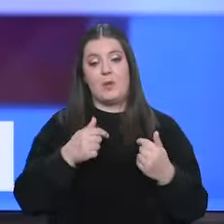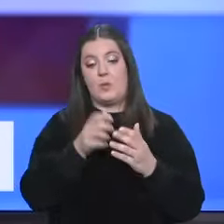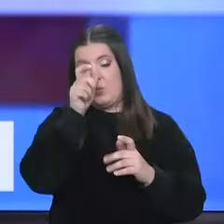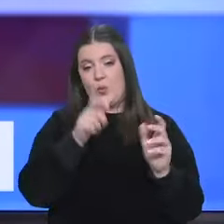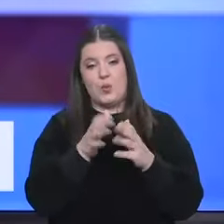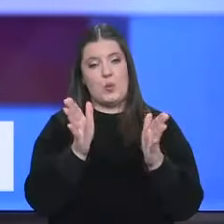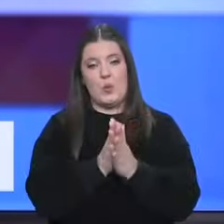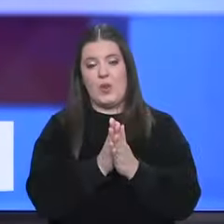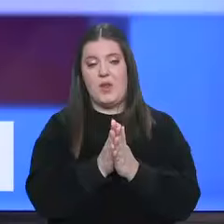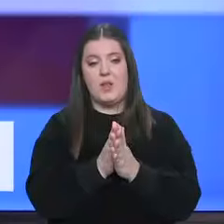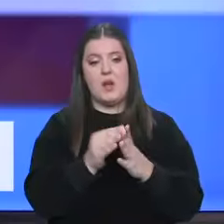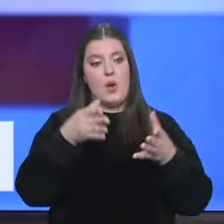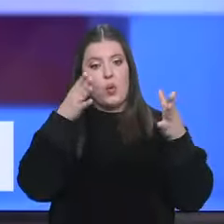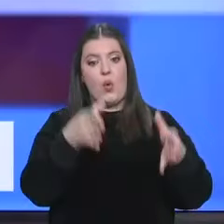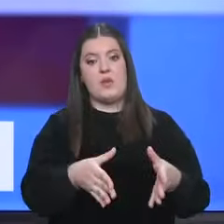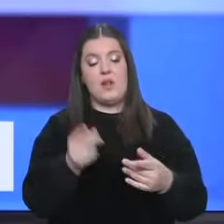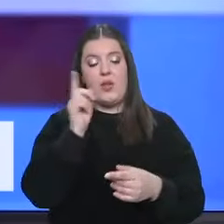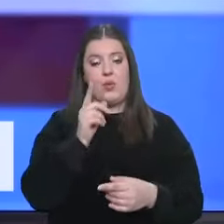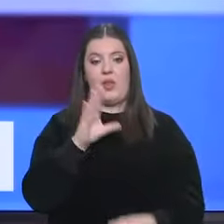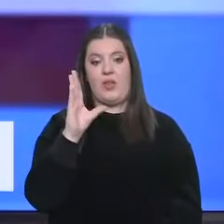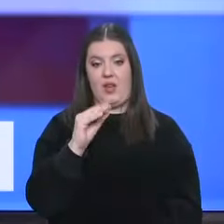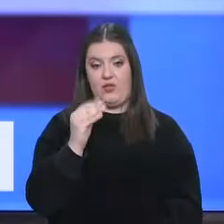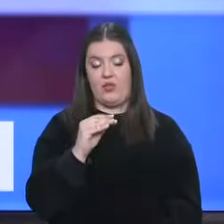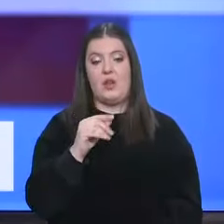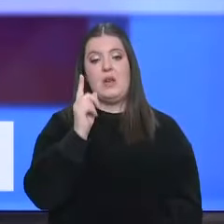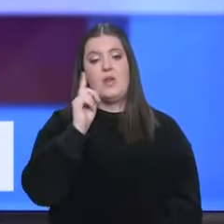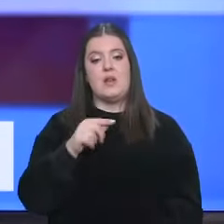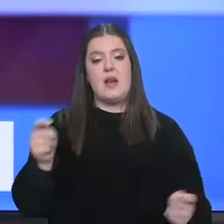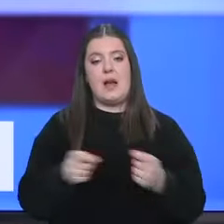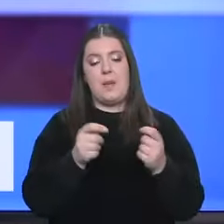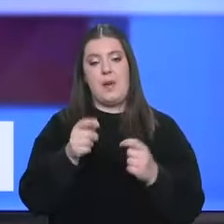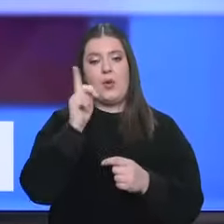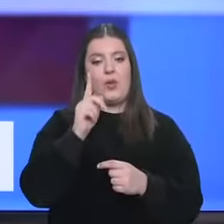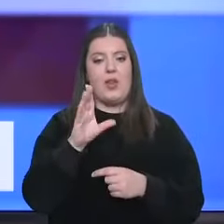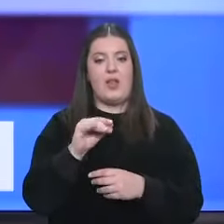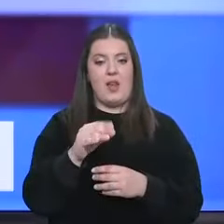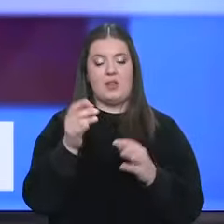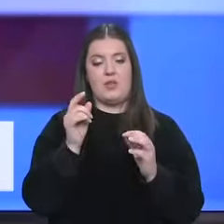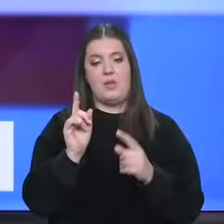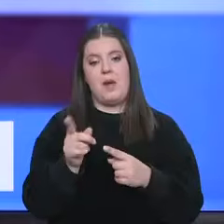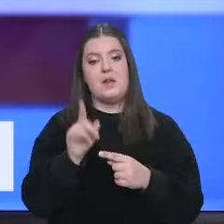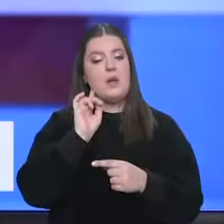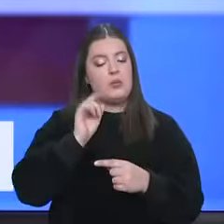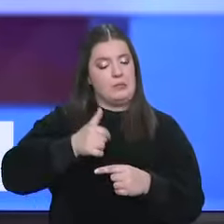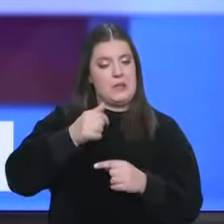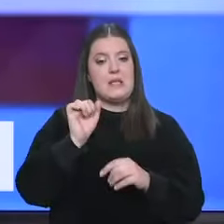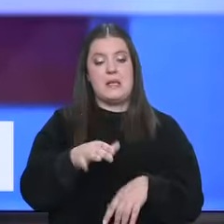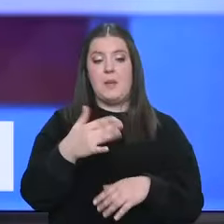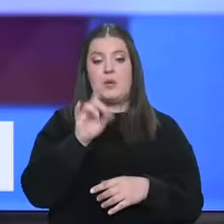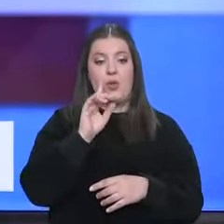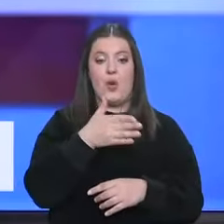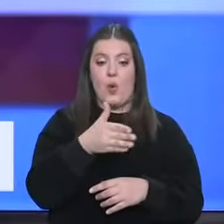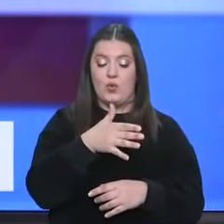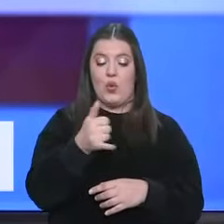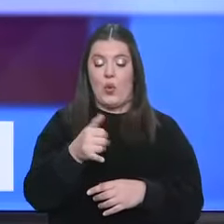gente estava muito concentrada no dia 10 e eu fui dizendo durante a campanha eleitoral que o dia 10 de Março era certamente muito importante mas que o dia 11 e o dia